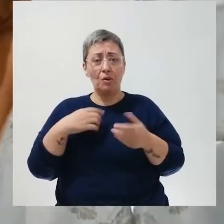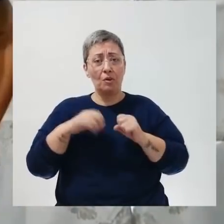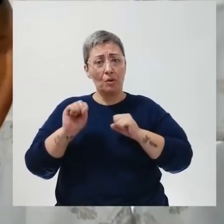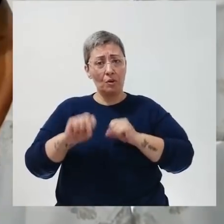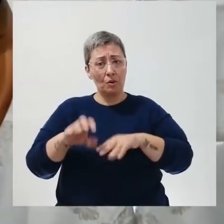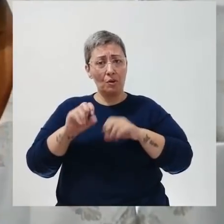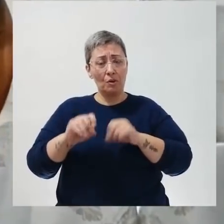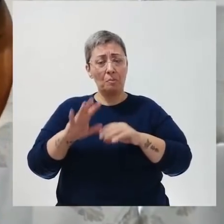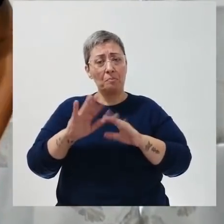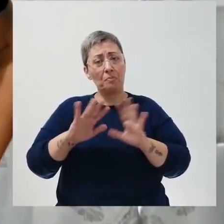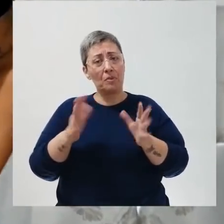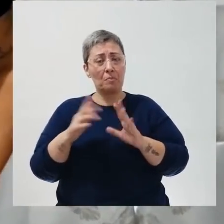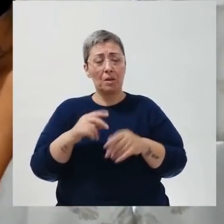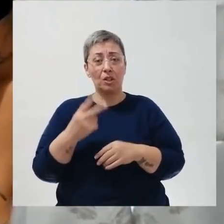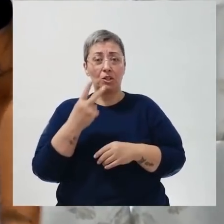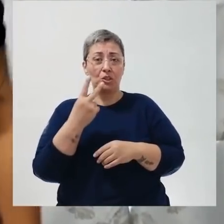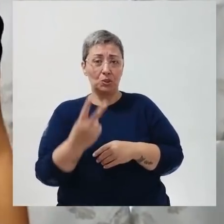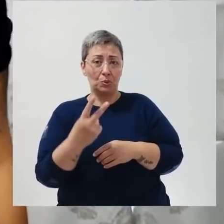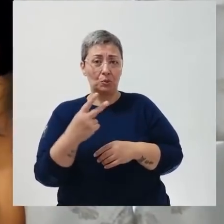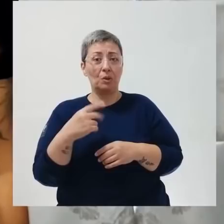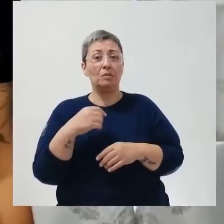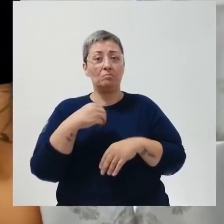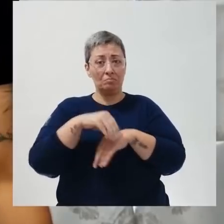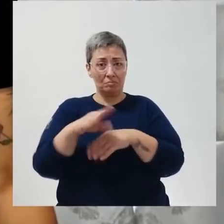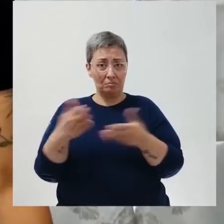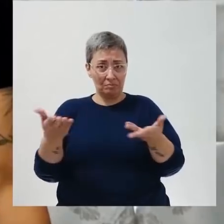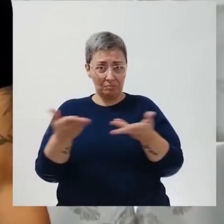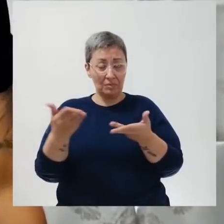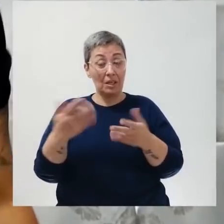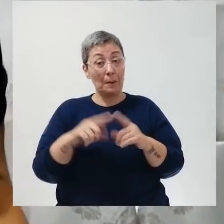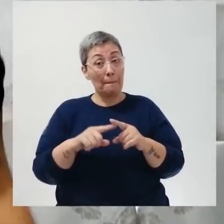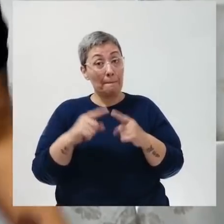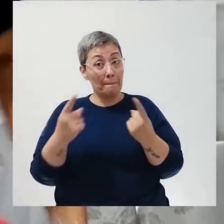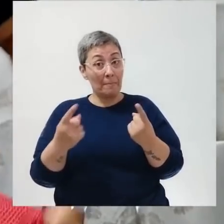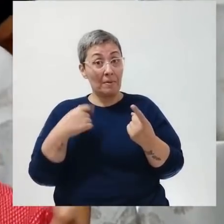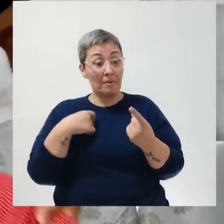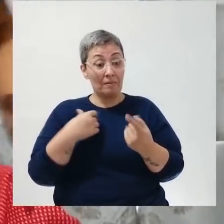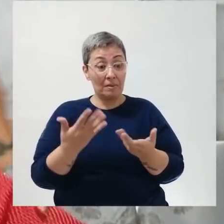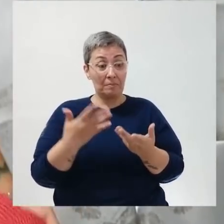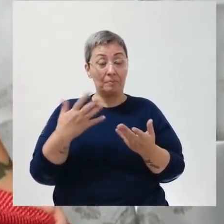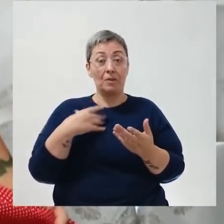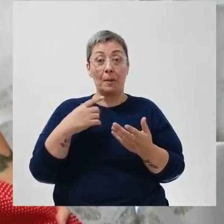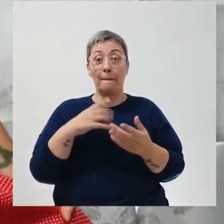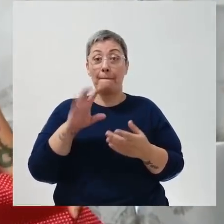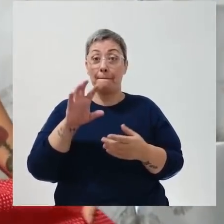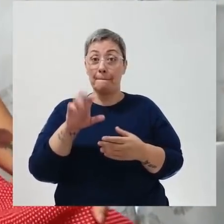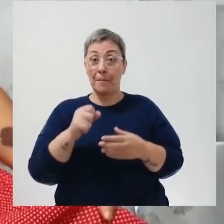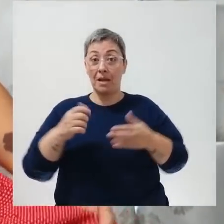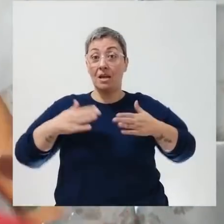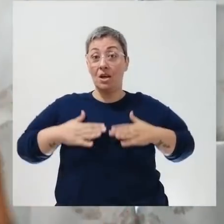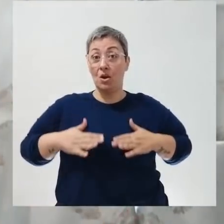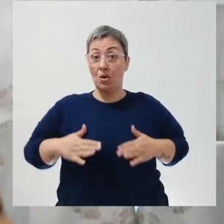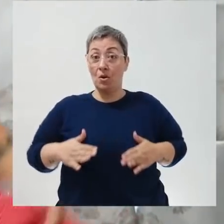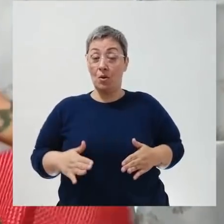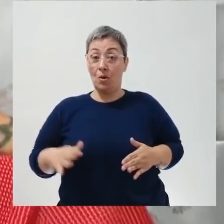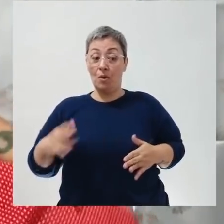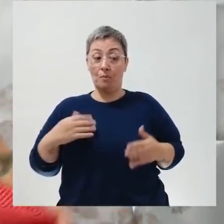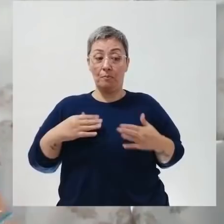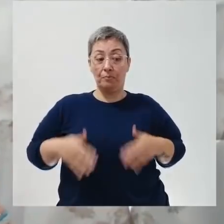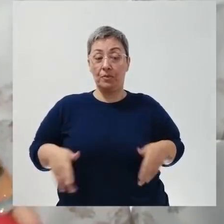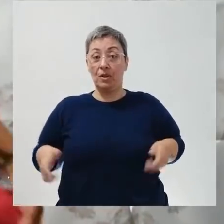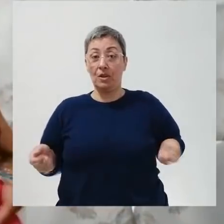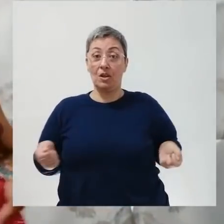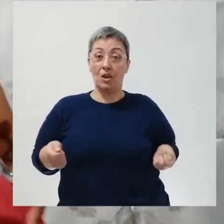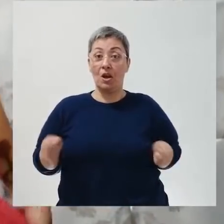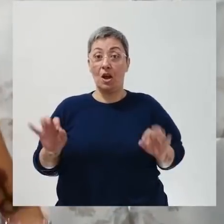ensinando pelo menos 2 para vocês. Mas então vamos lá. Pega a sua roupa, molha aí o